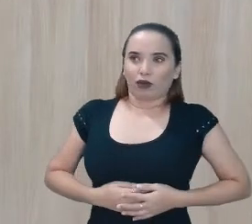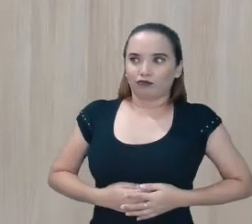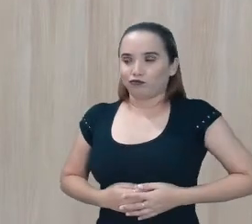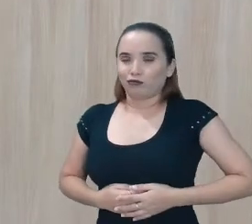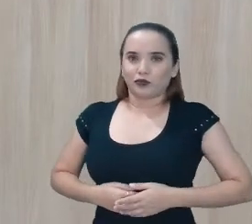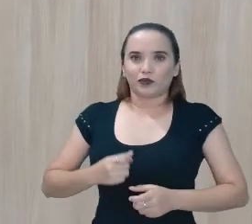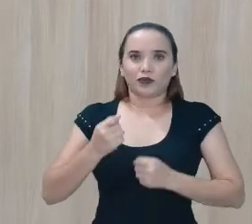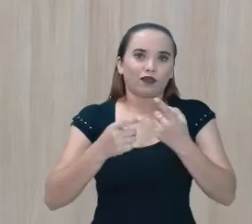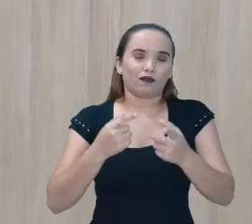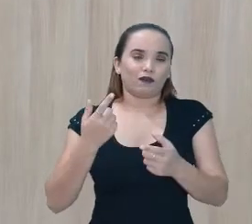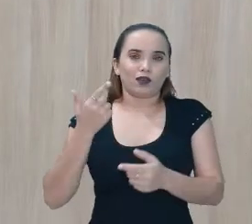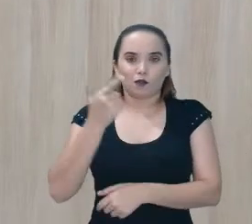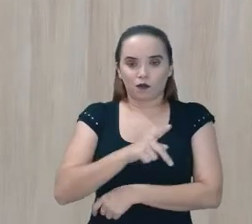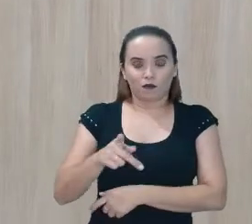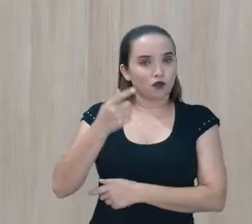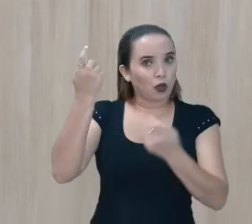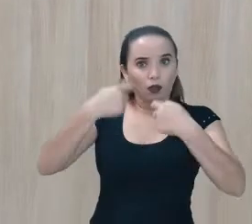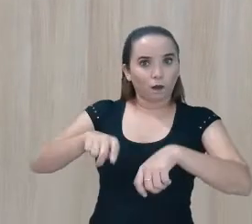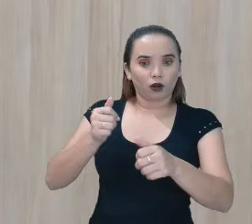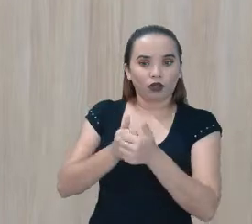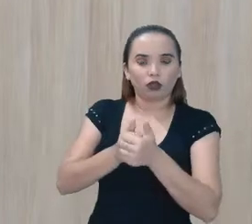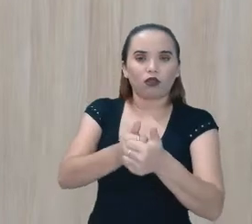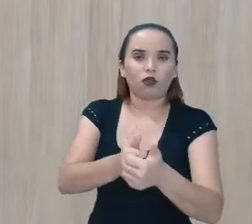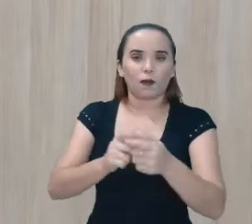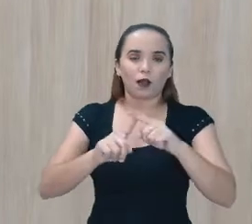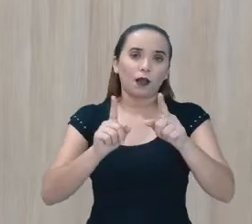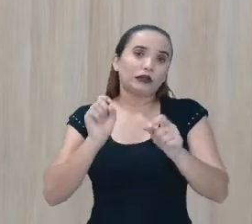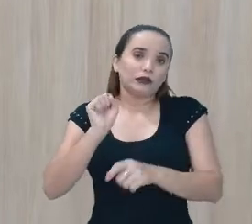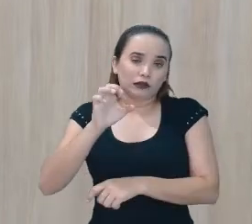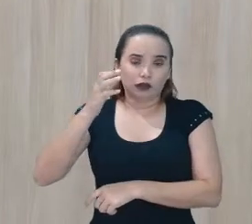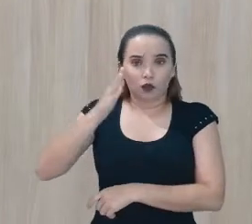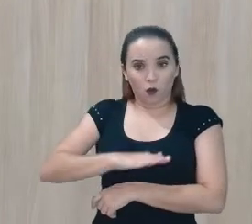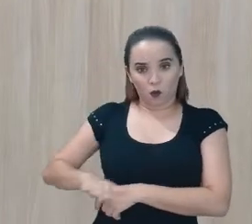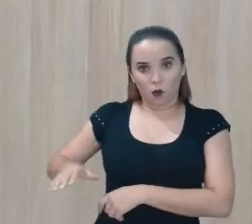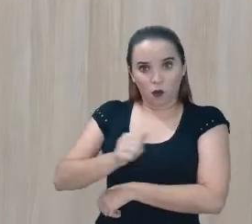é grande. Por exemplo, o pequenininho, ele gosta dessa companhia.